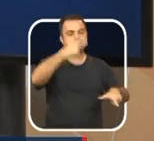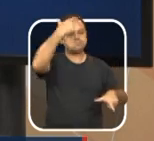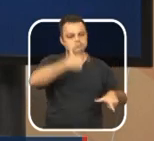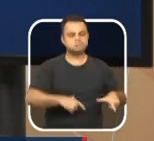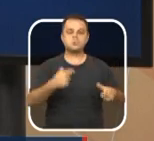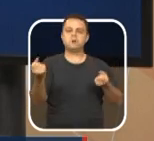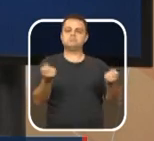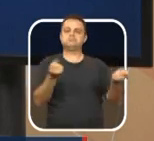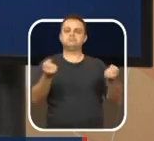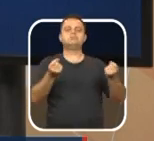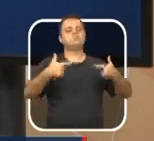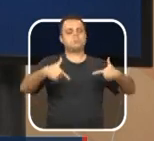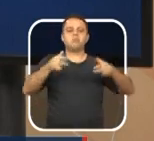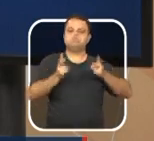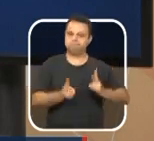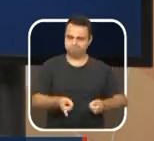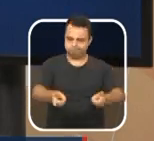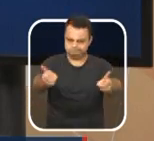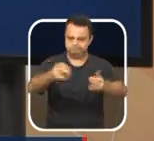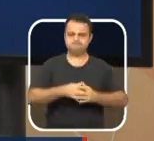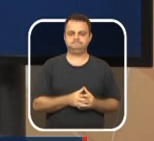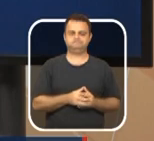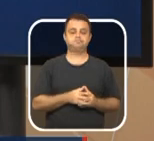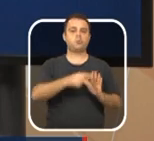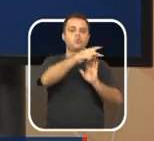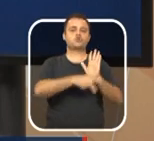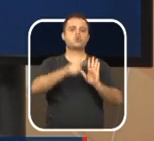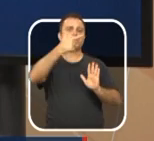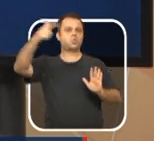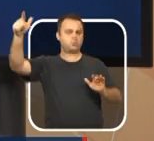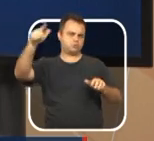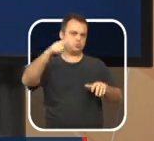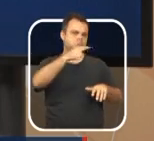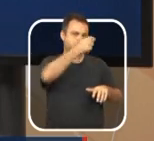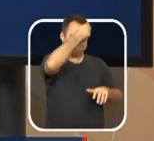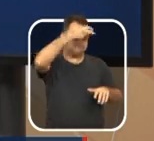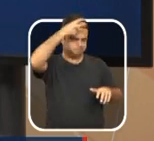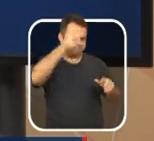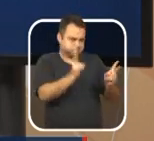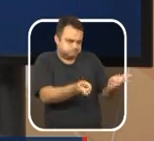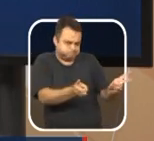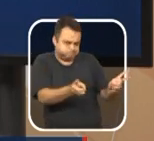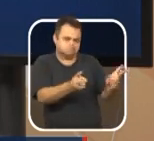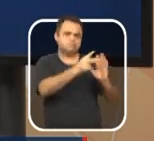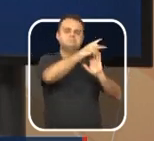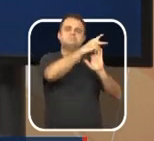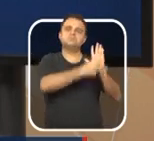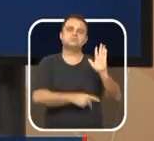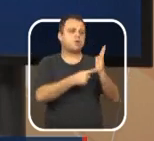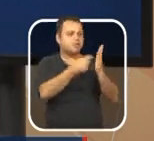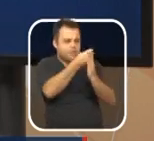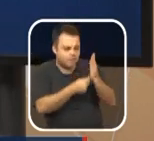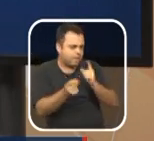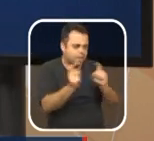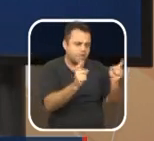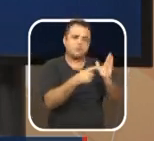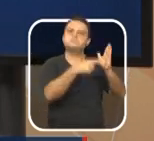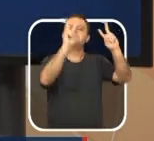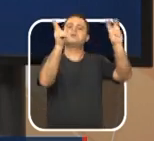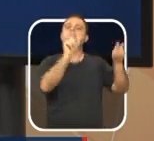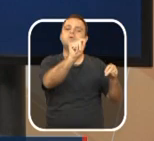a atividade outro projeto do executivo em segunda votação disciplina a Patrulha agrícola